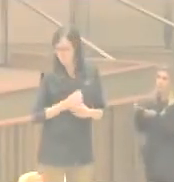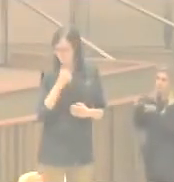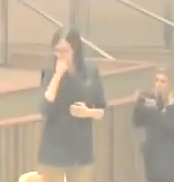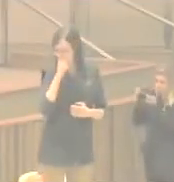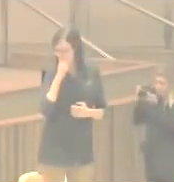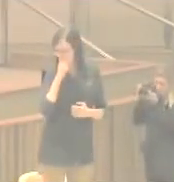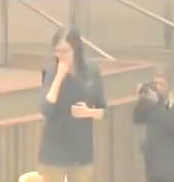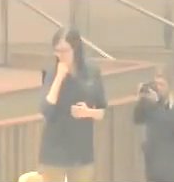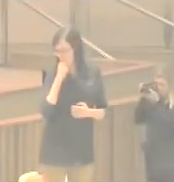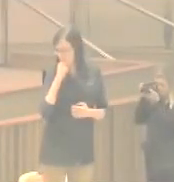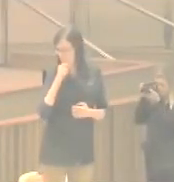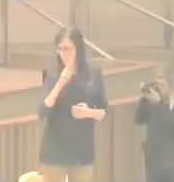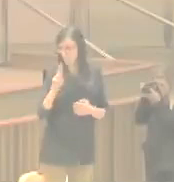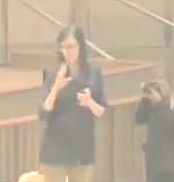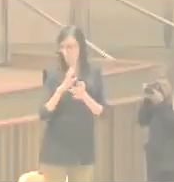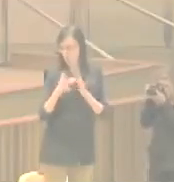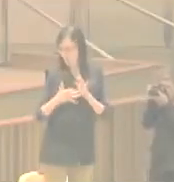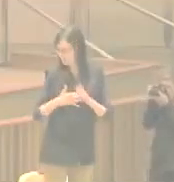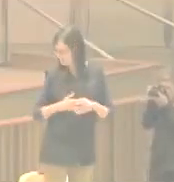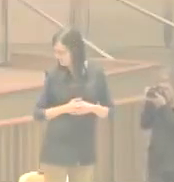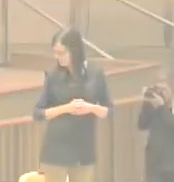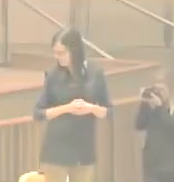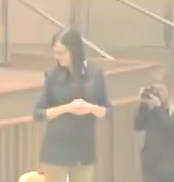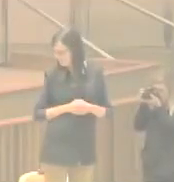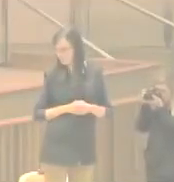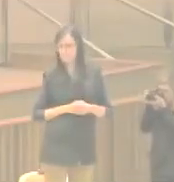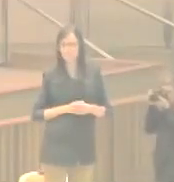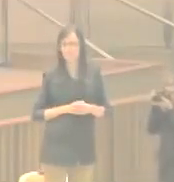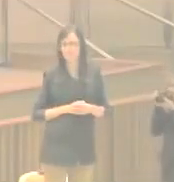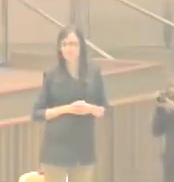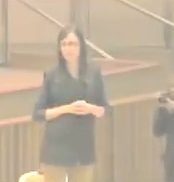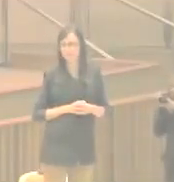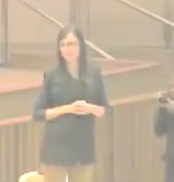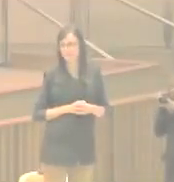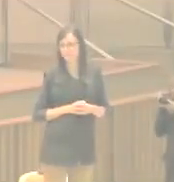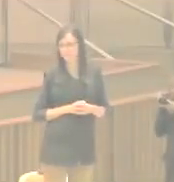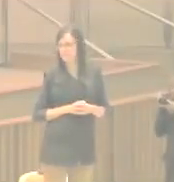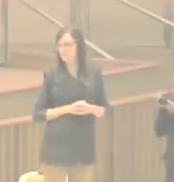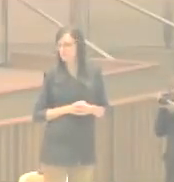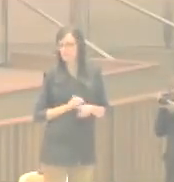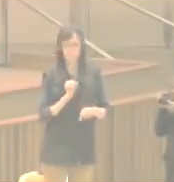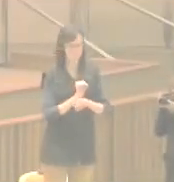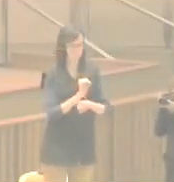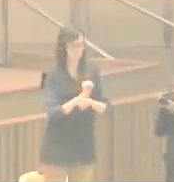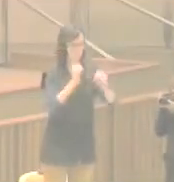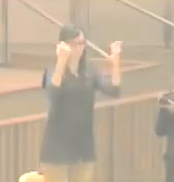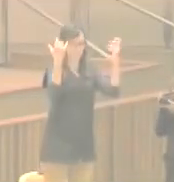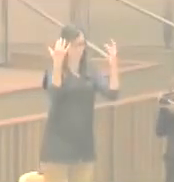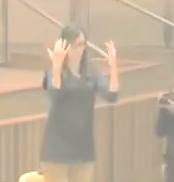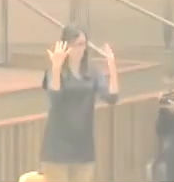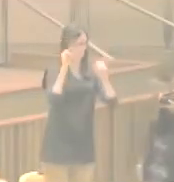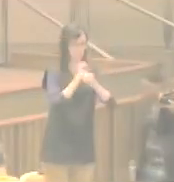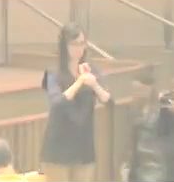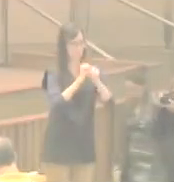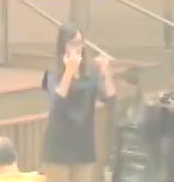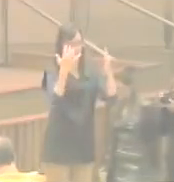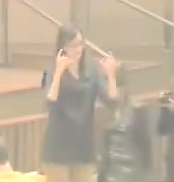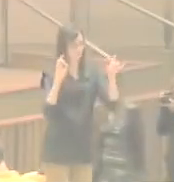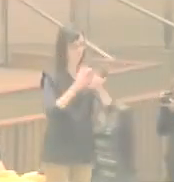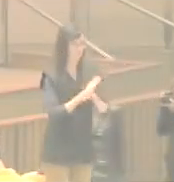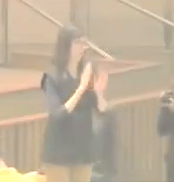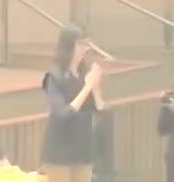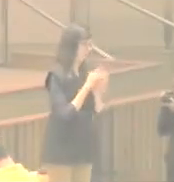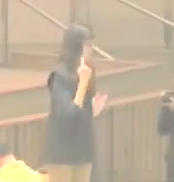Isso, pode vir em nome de Jesus, se o Senhor está falando com você. Eu vou guardar essas pessoas que estão vindo. Logo depois a gente vai